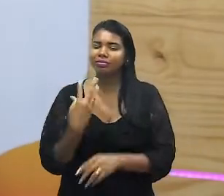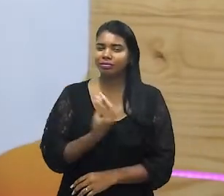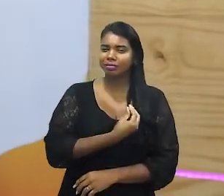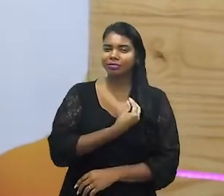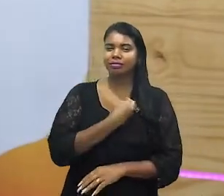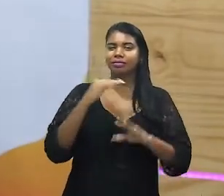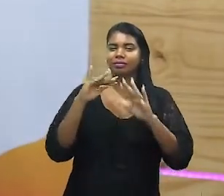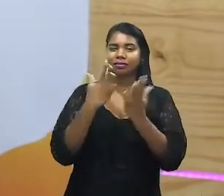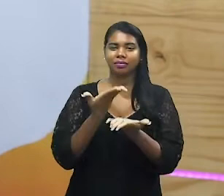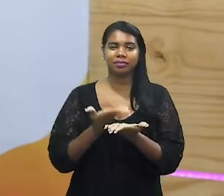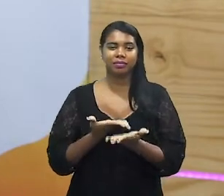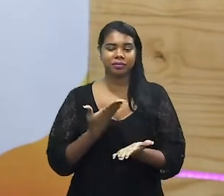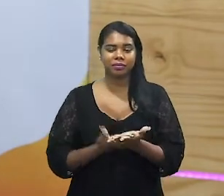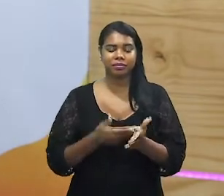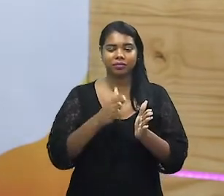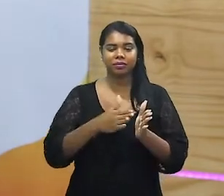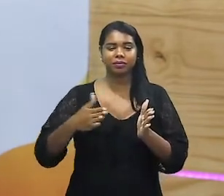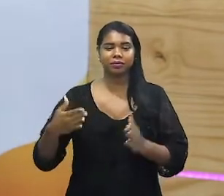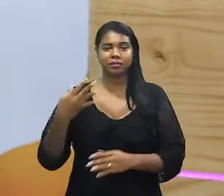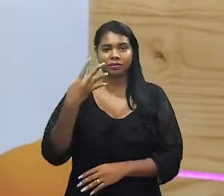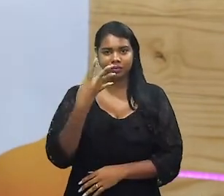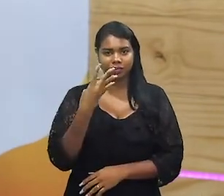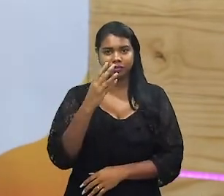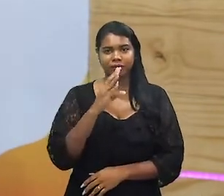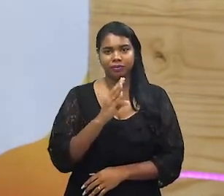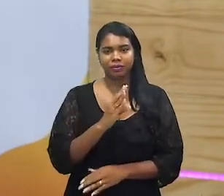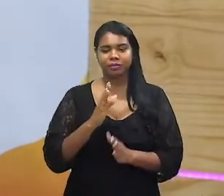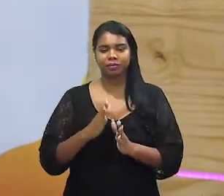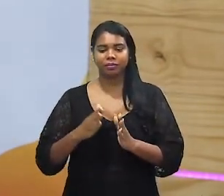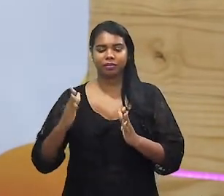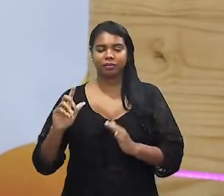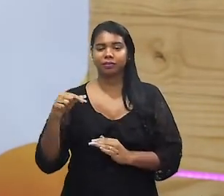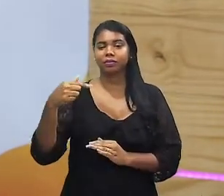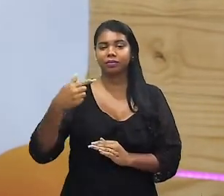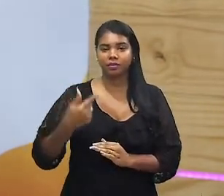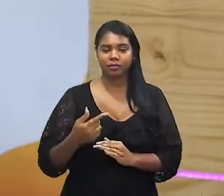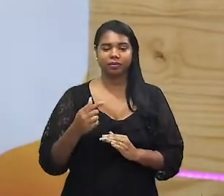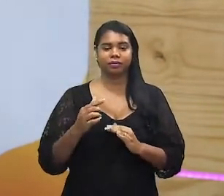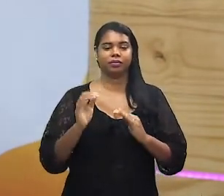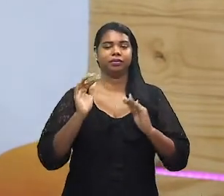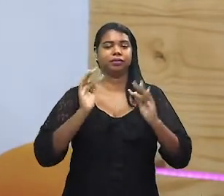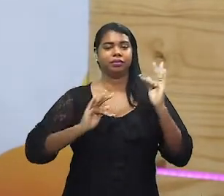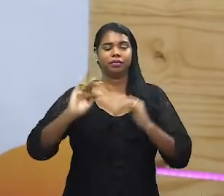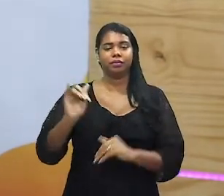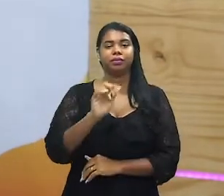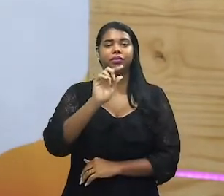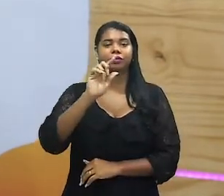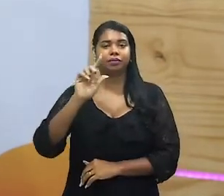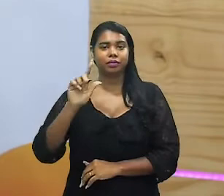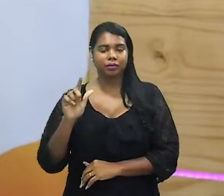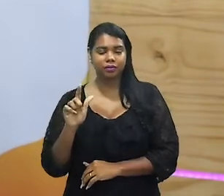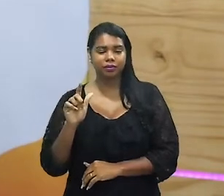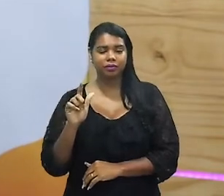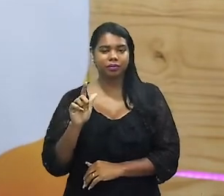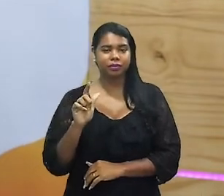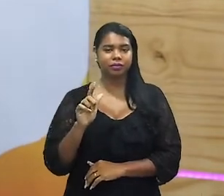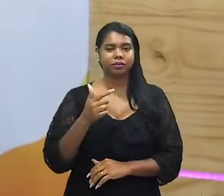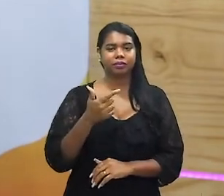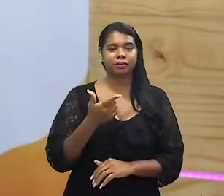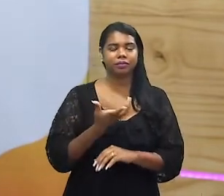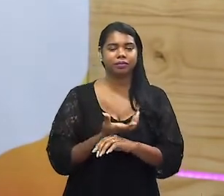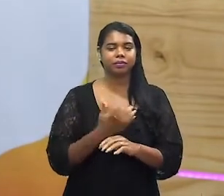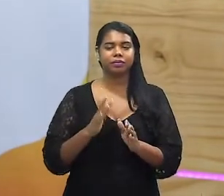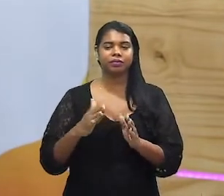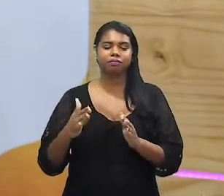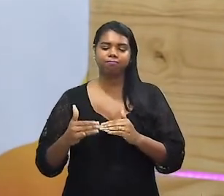na escola, é dividida em 4 bimestres. Né? Depois do recesso de julho, a gente entra no segundo semestre e logo em seguida,